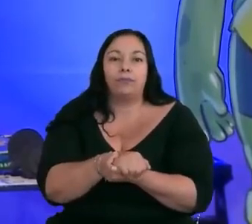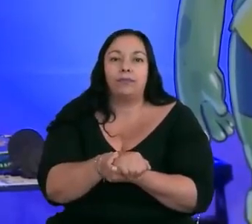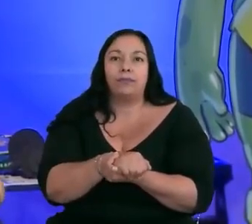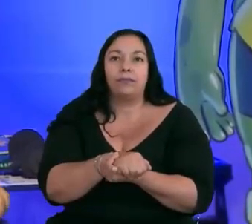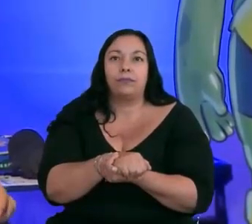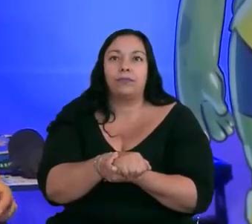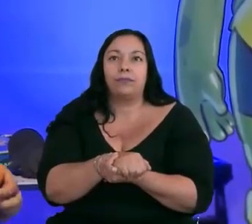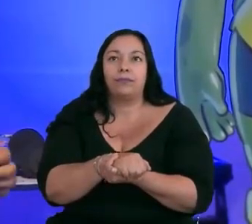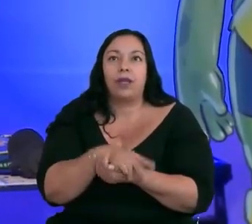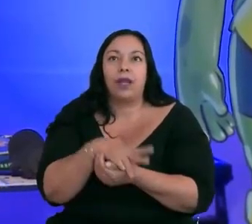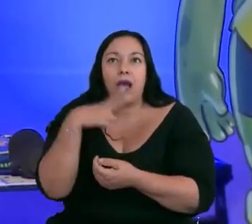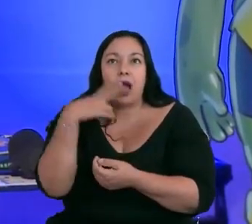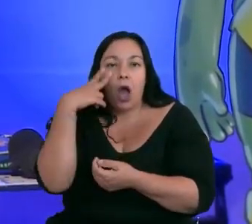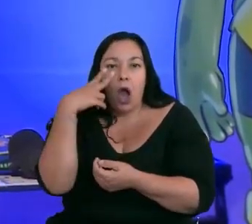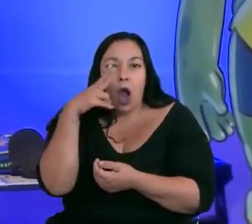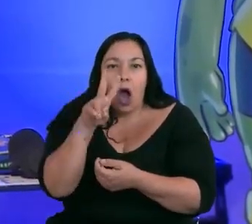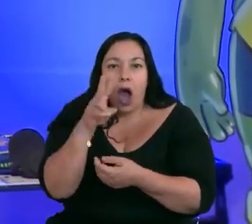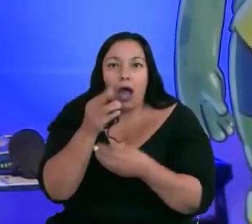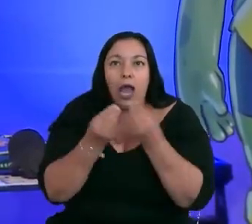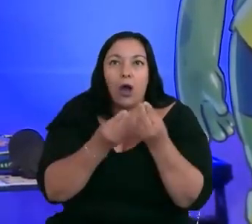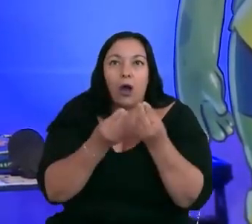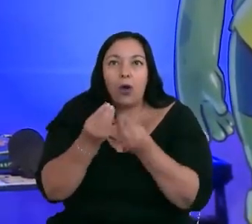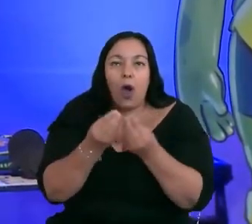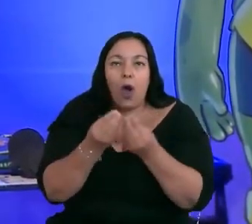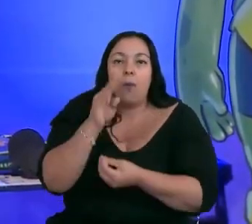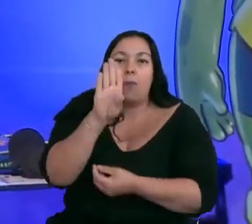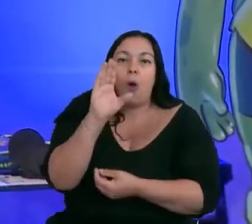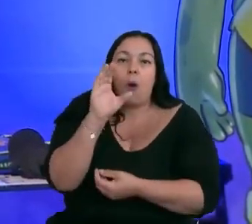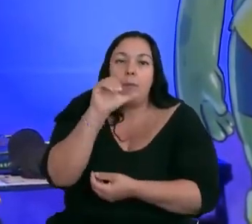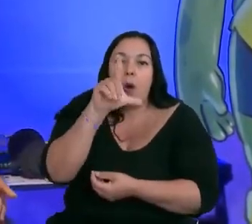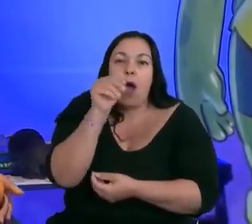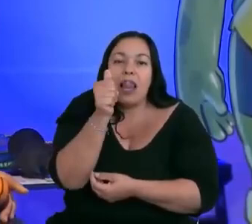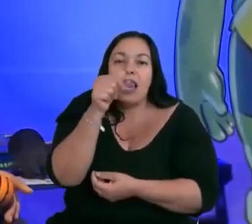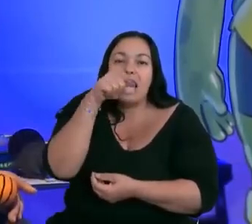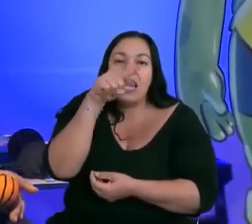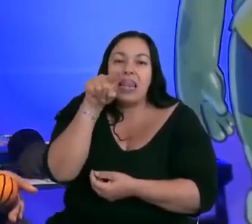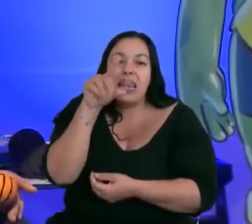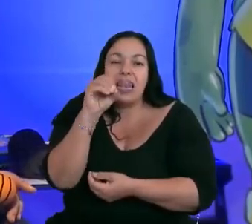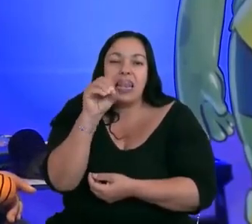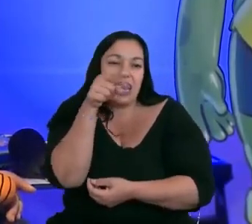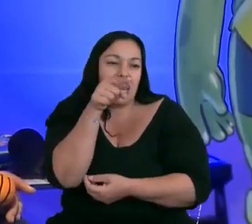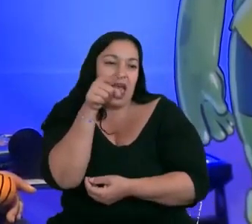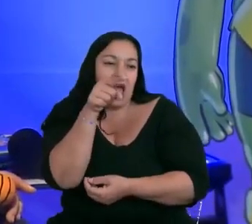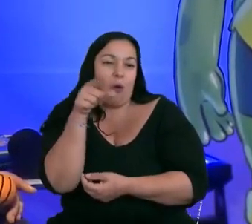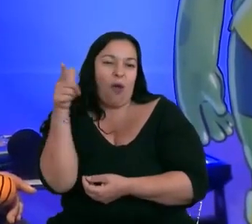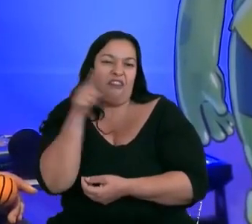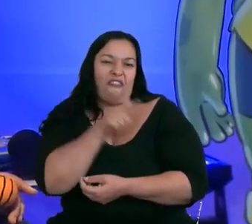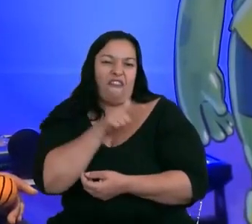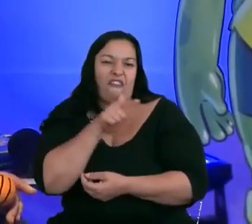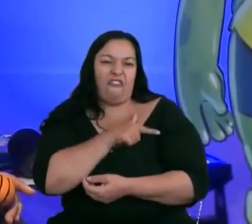Olha só como o bolhão é feio. Olha só.